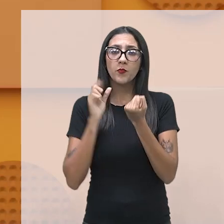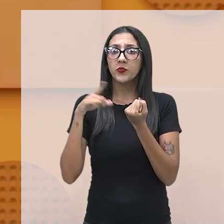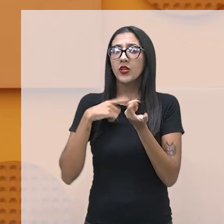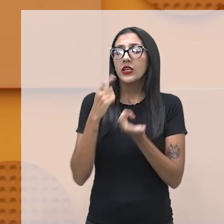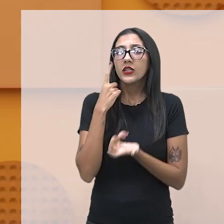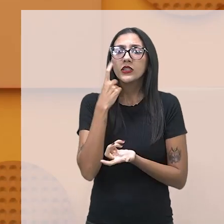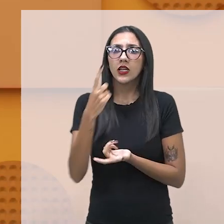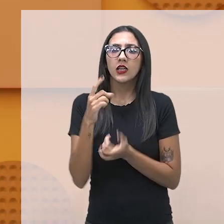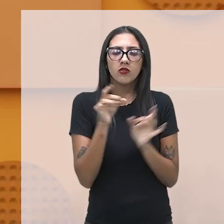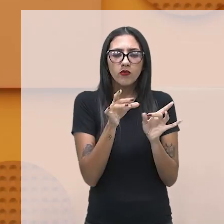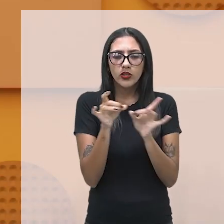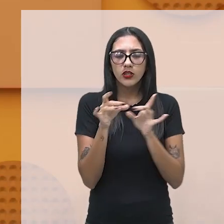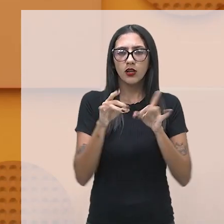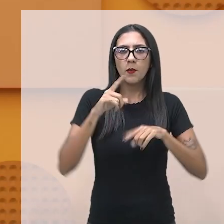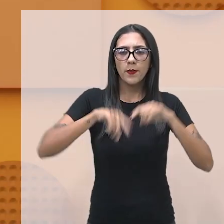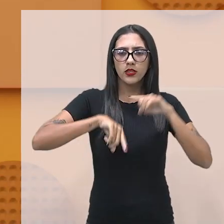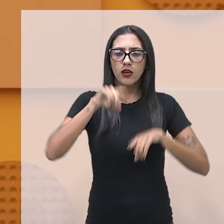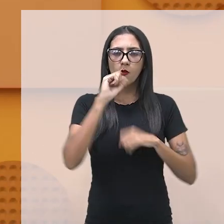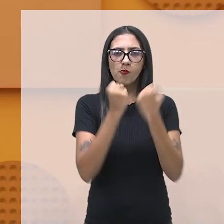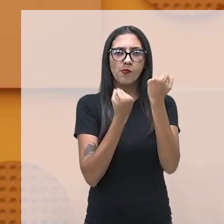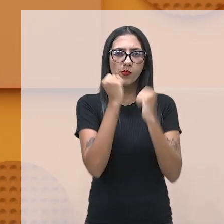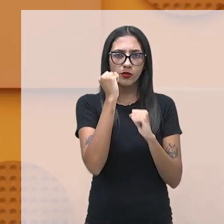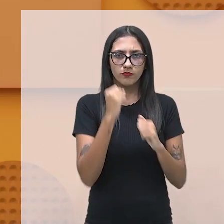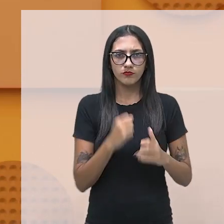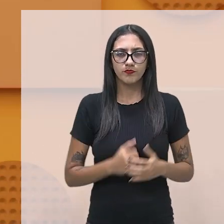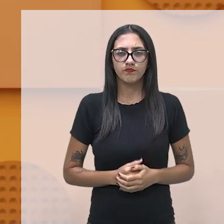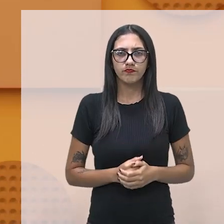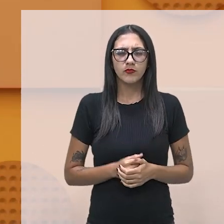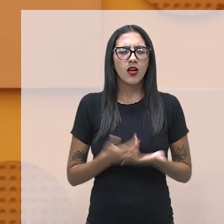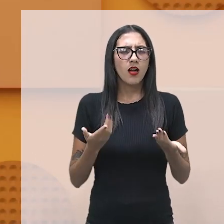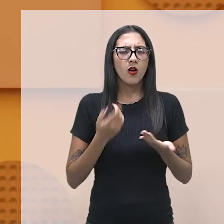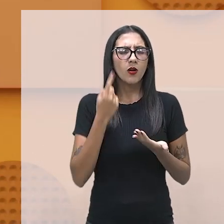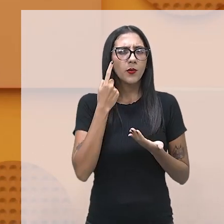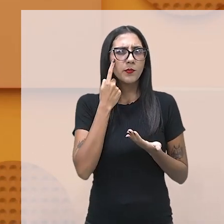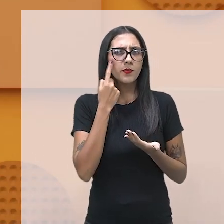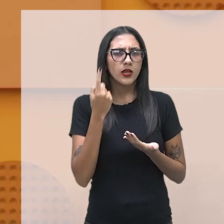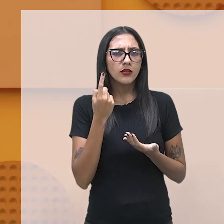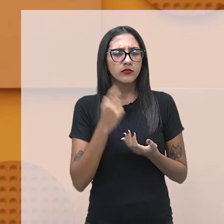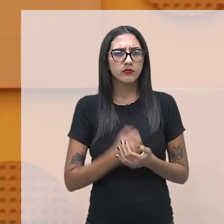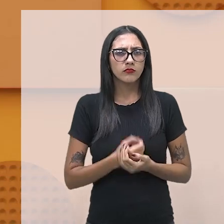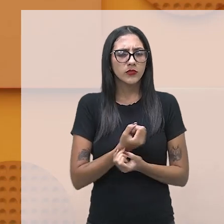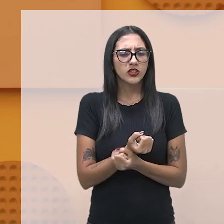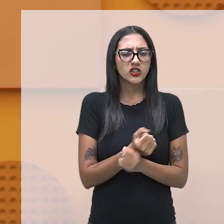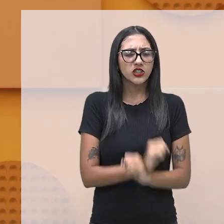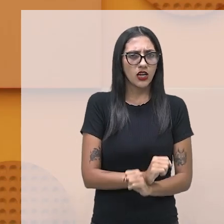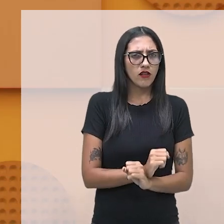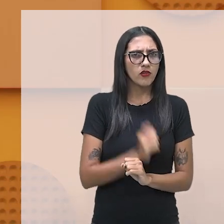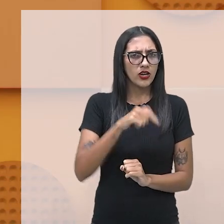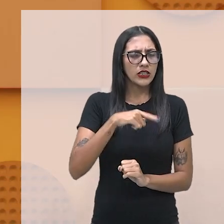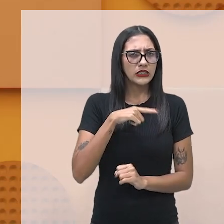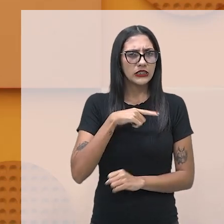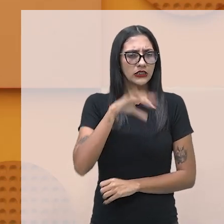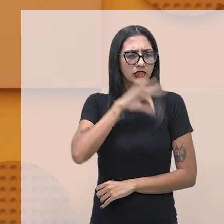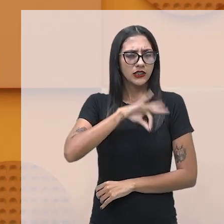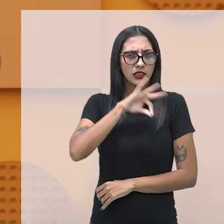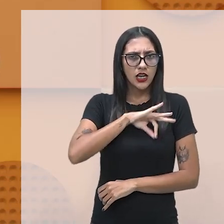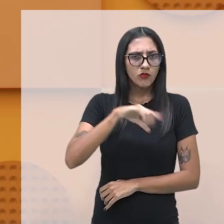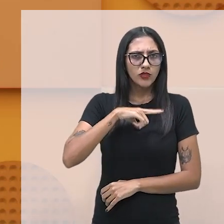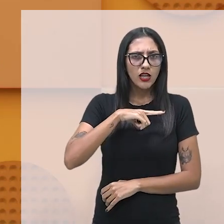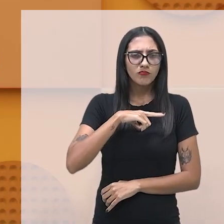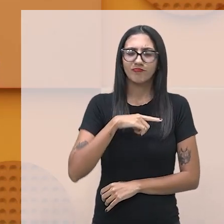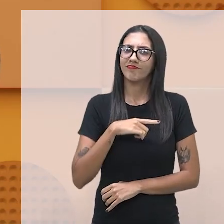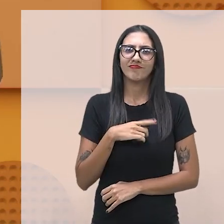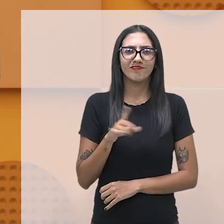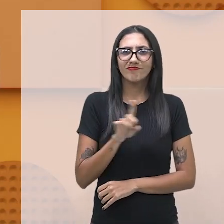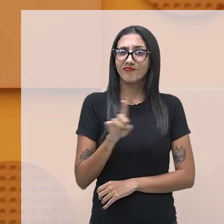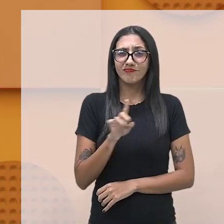produtos industrializados. Vamos pensar comigo um pouquinho, professor? Escravo tem salário? Escravizado tem salário? Não, não é,